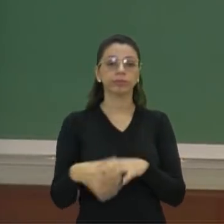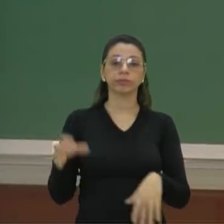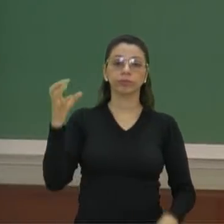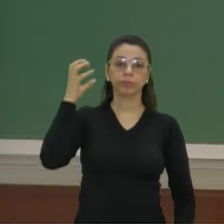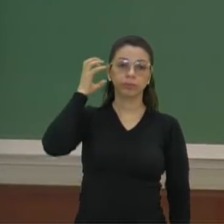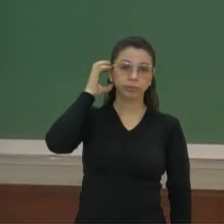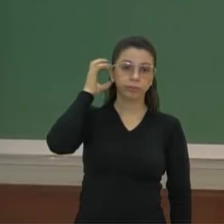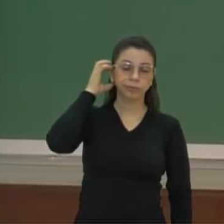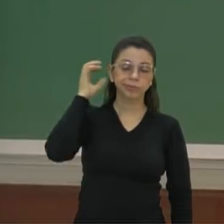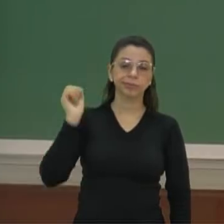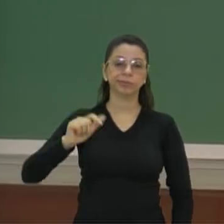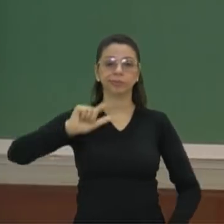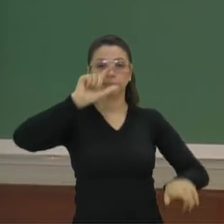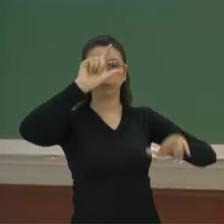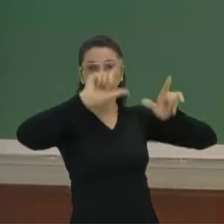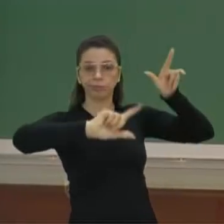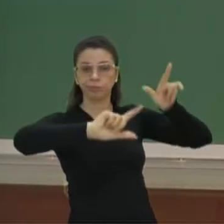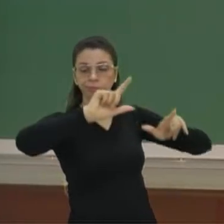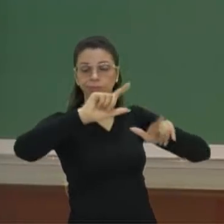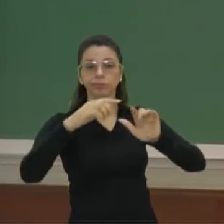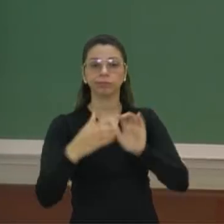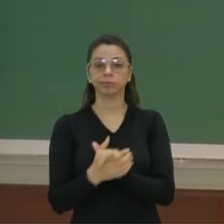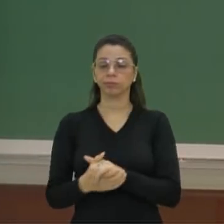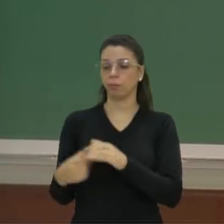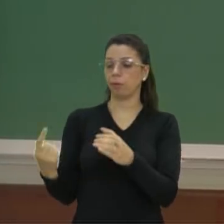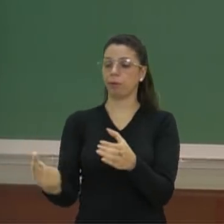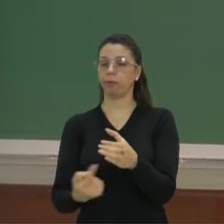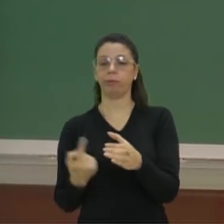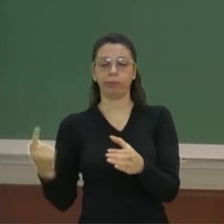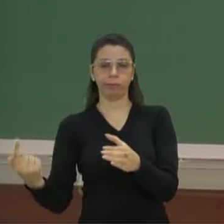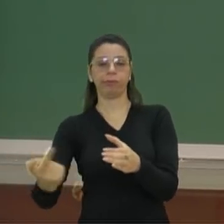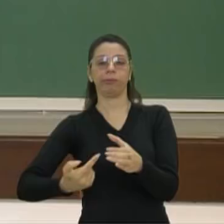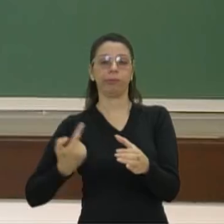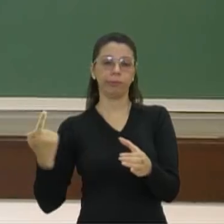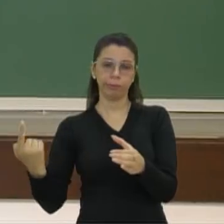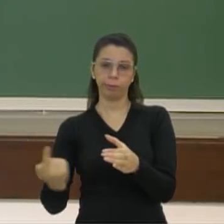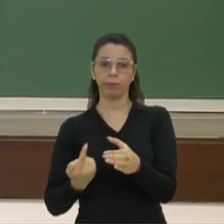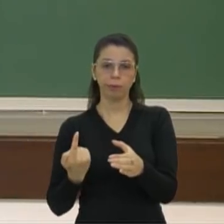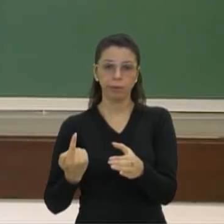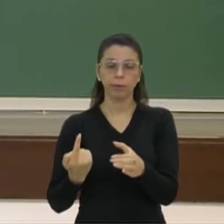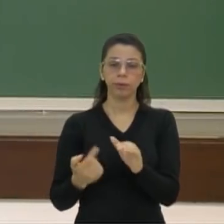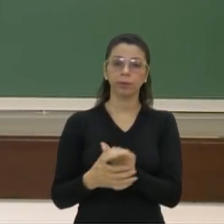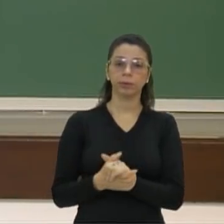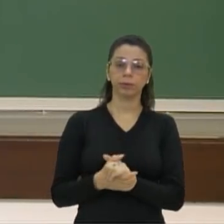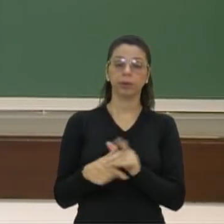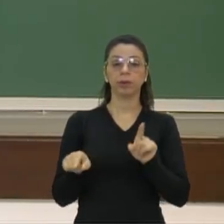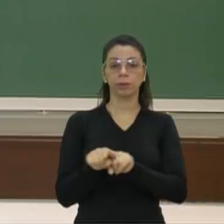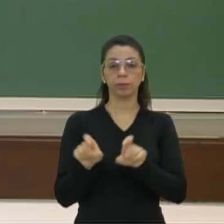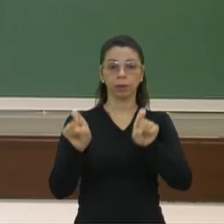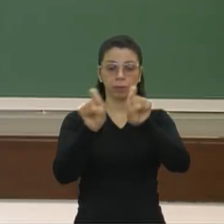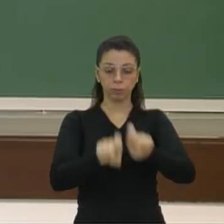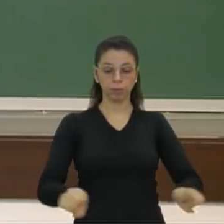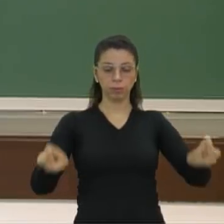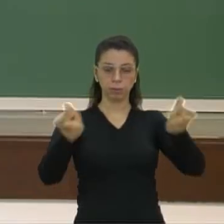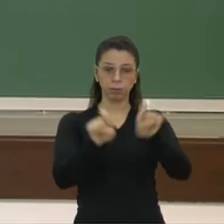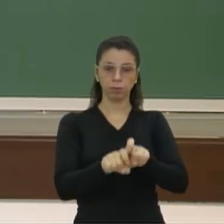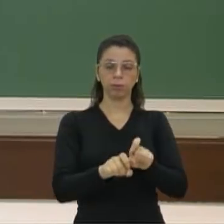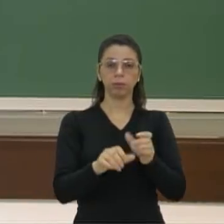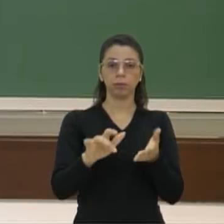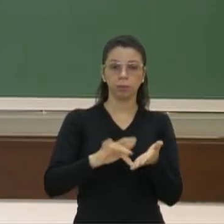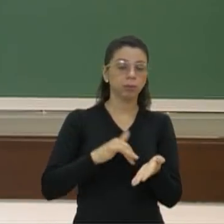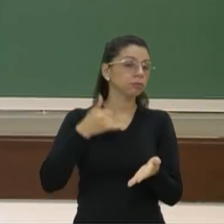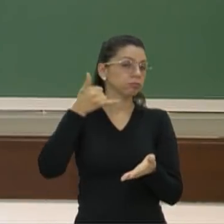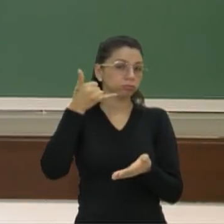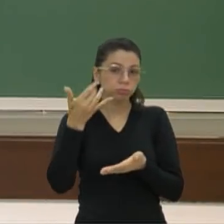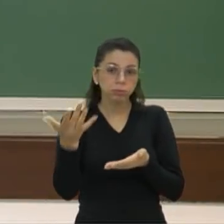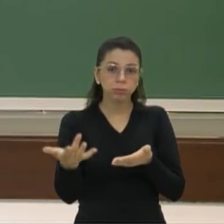rádio, televisão, batedeira, liquidificador, o próprio computador,